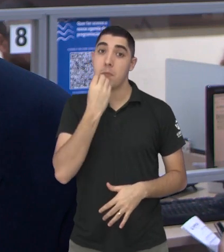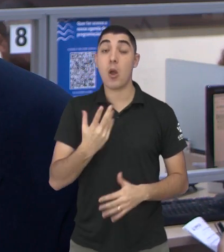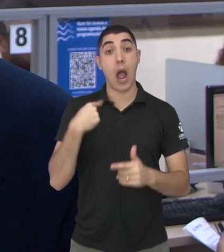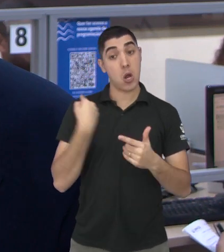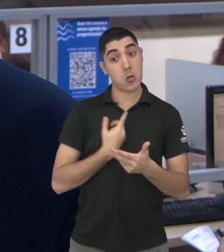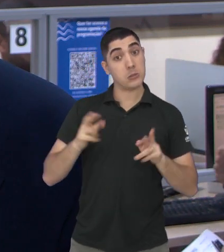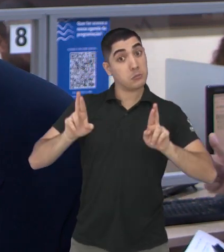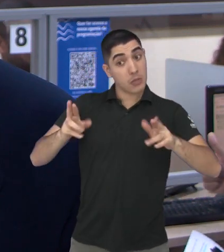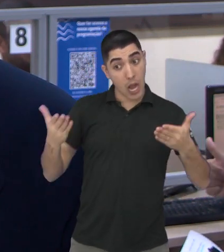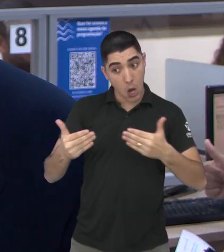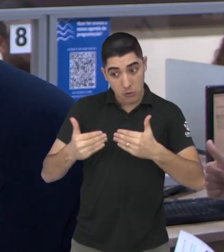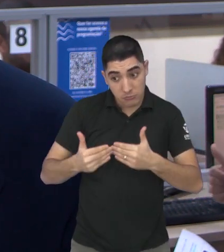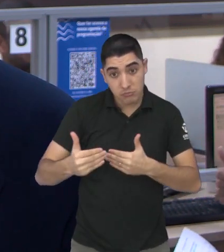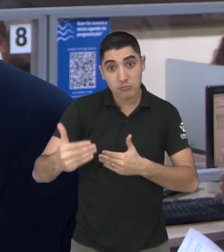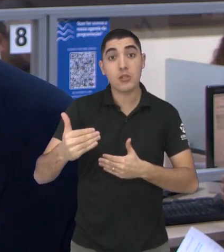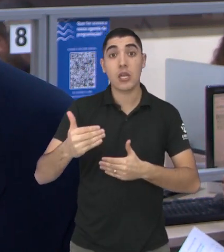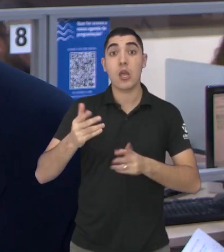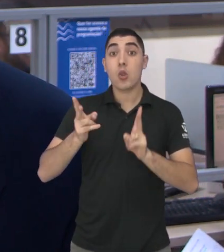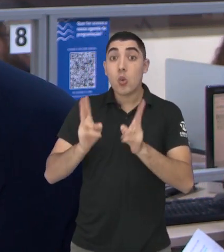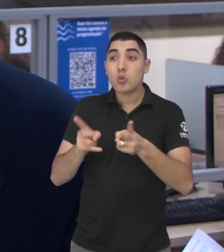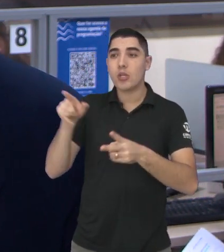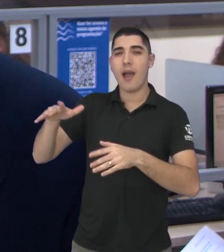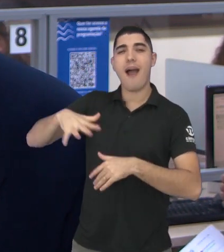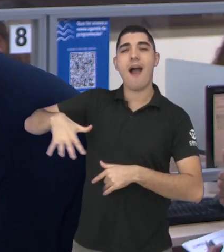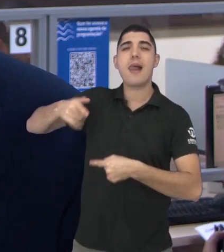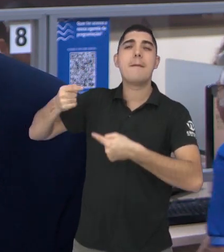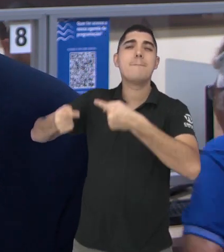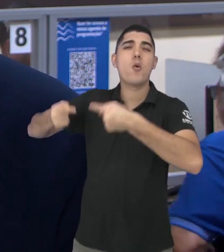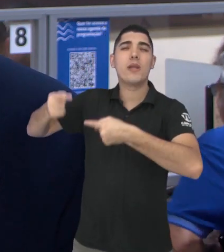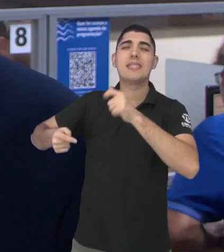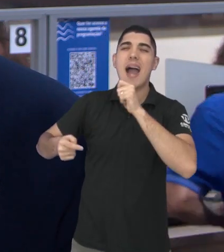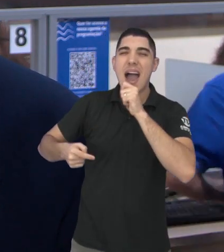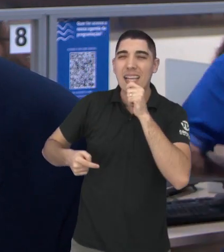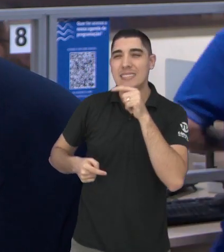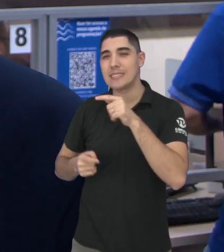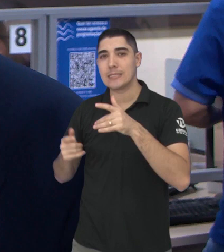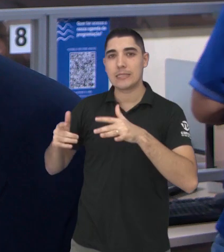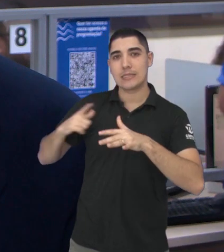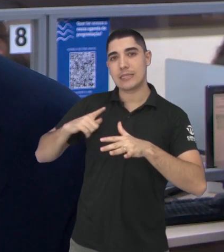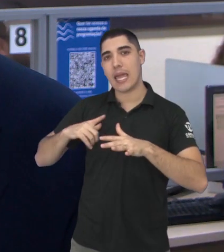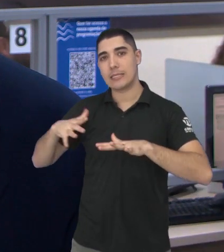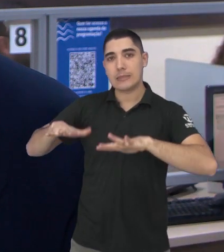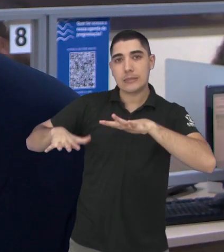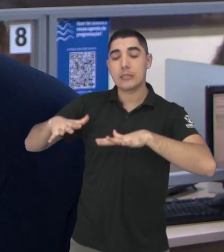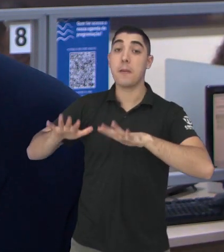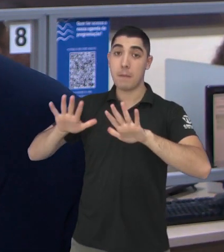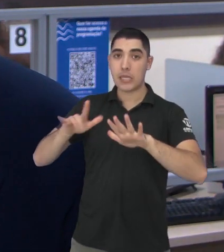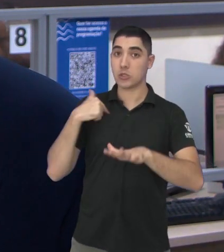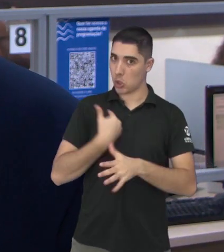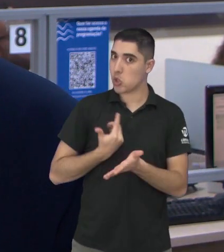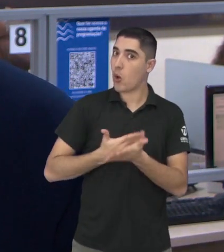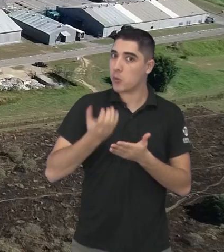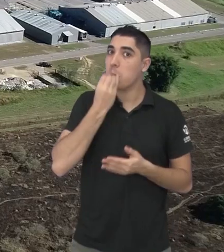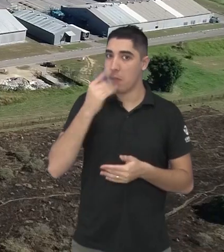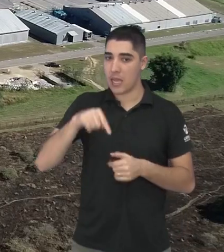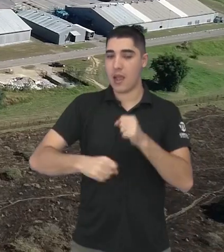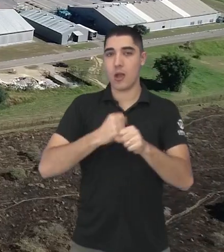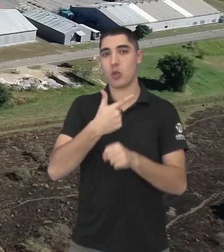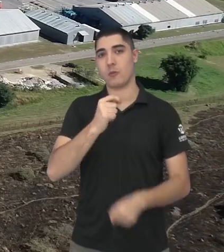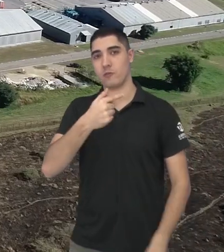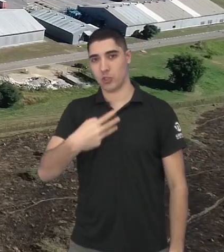vamos aguardar um pouco mais para frente toda a instabilidade do quadro político ainda não está precificado mas a gente começou bem